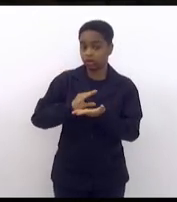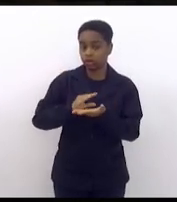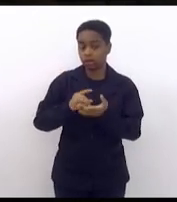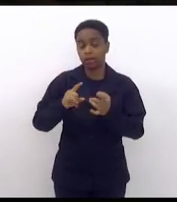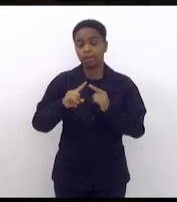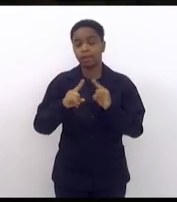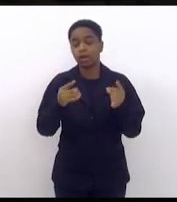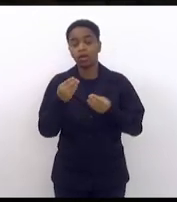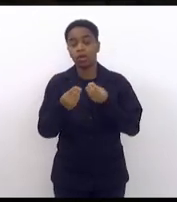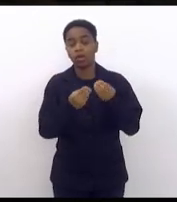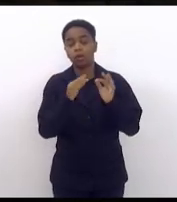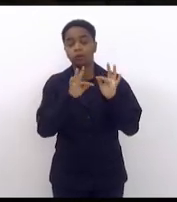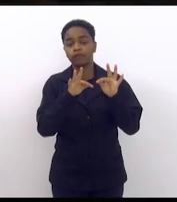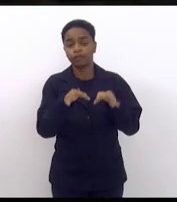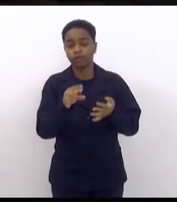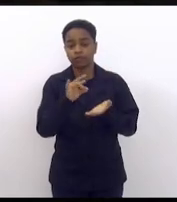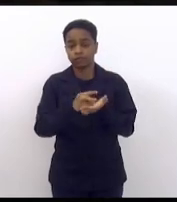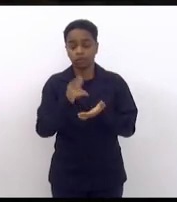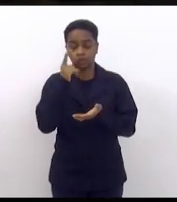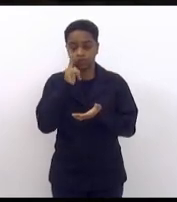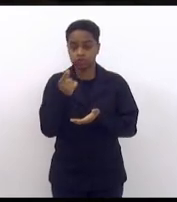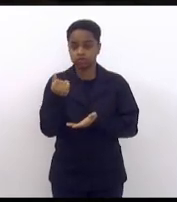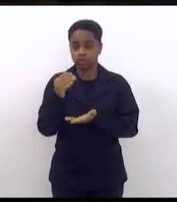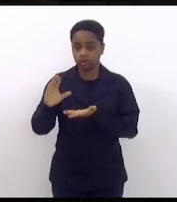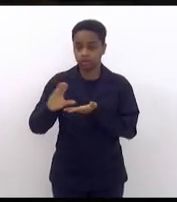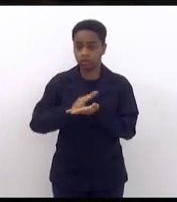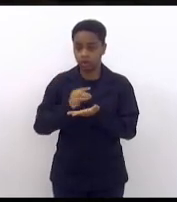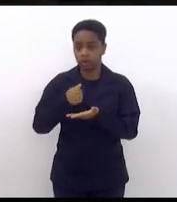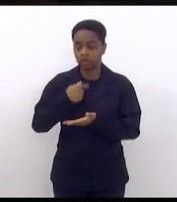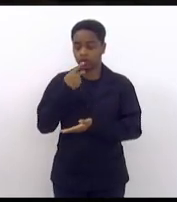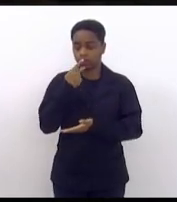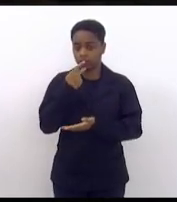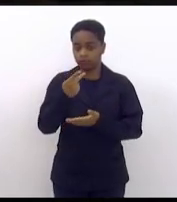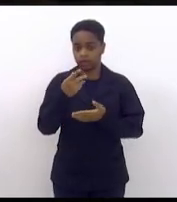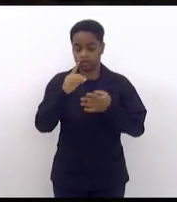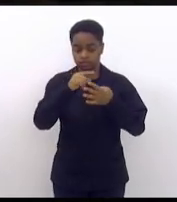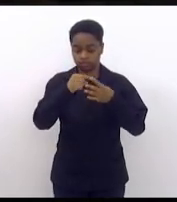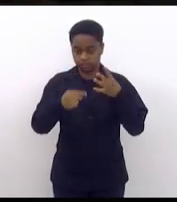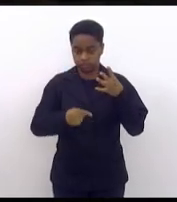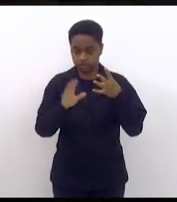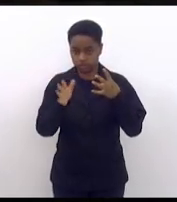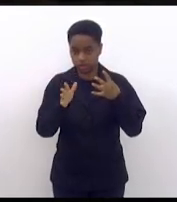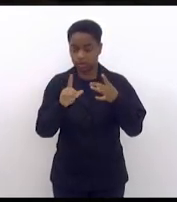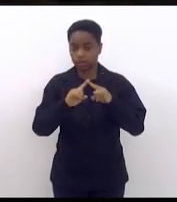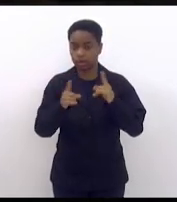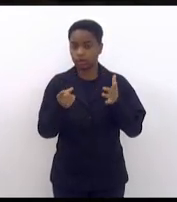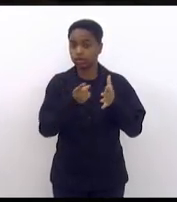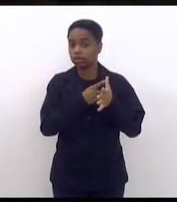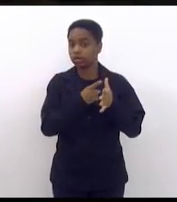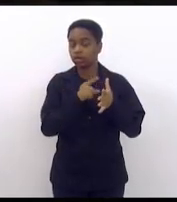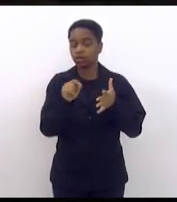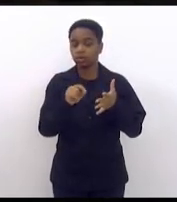outra forma final de aumentar a receita, além dessas que eu trouxe aqui, é